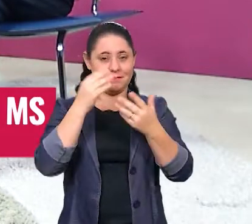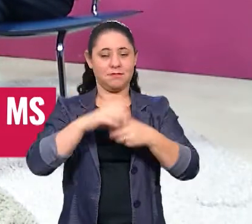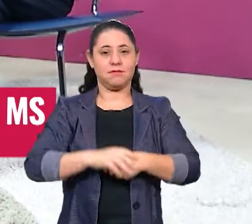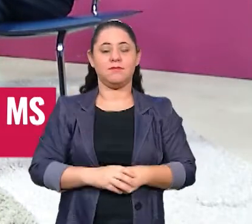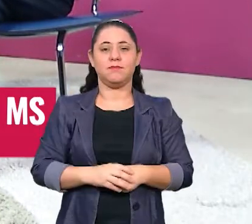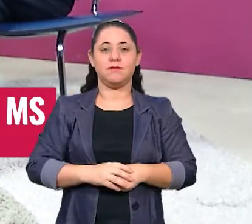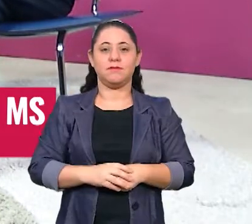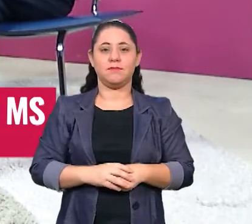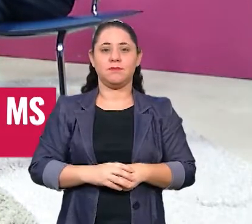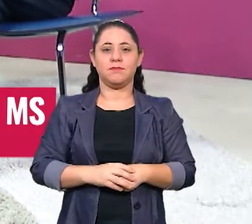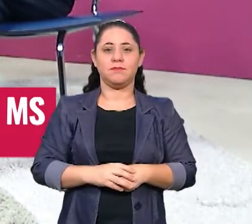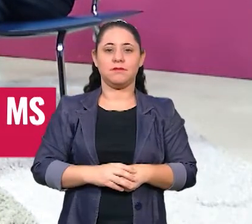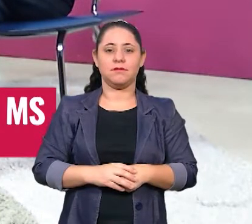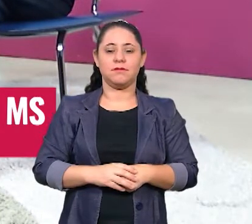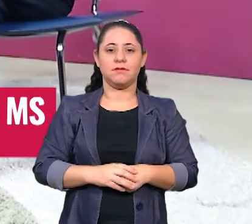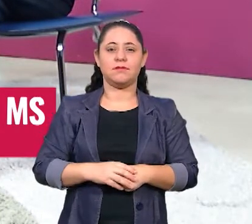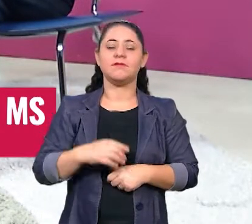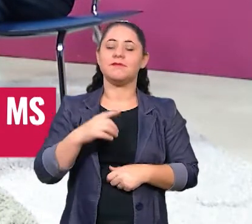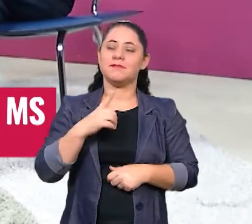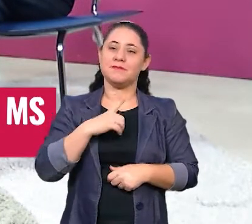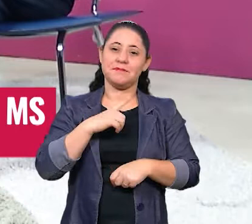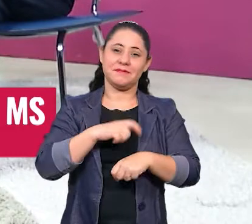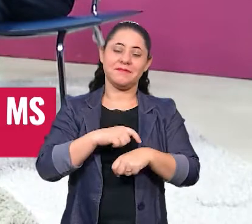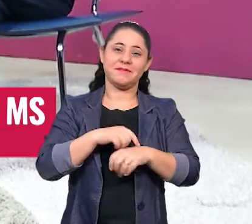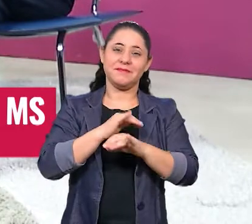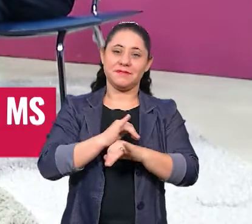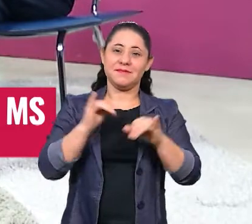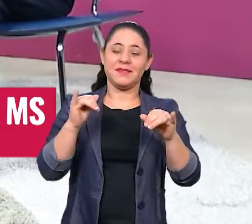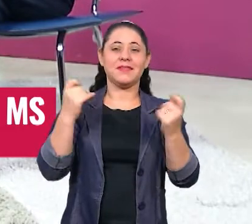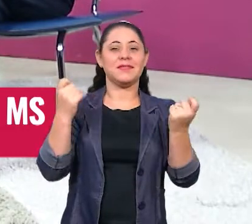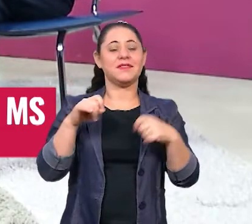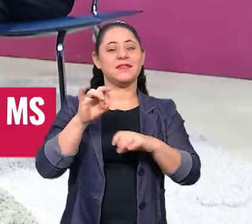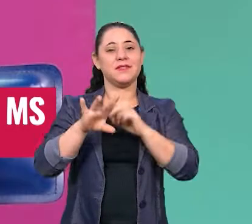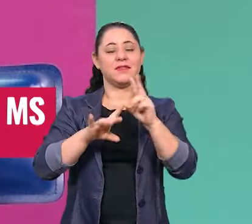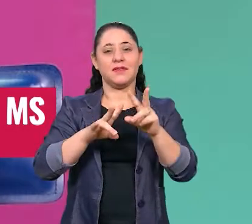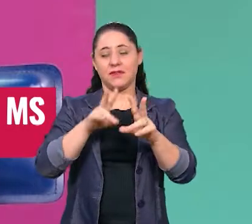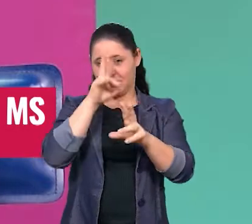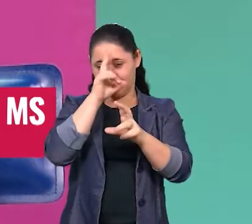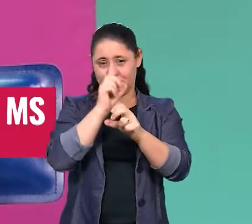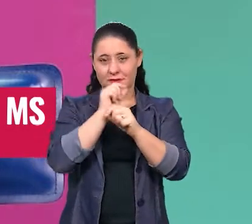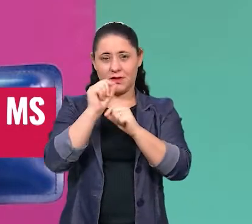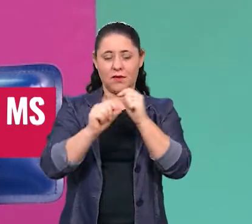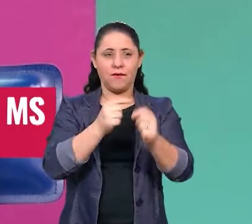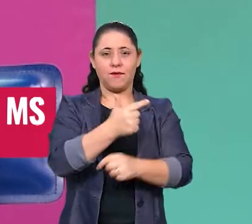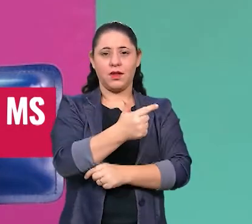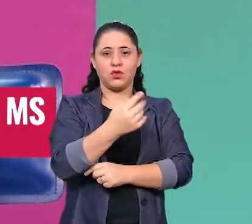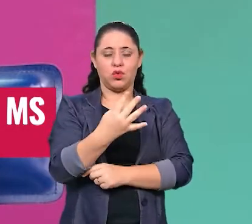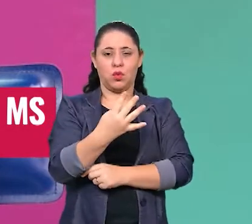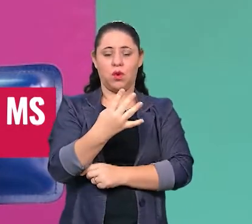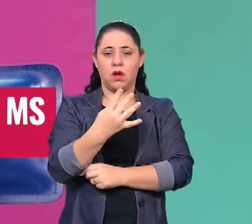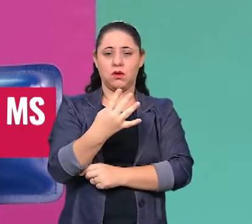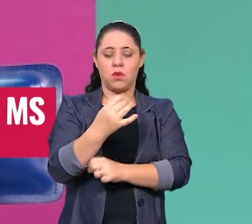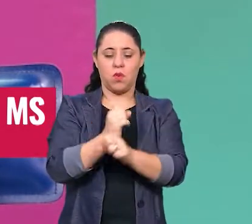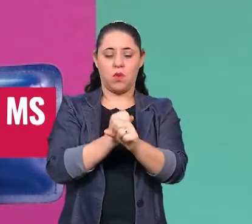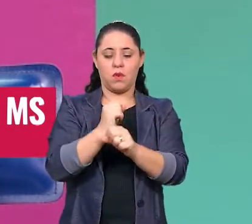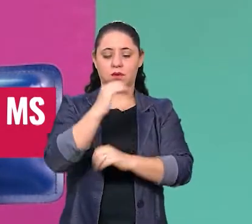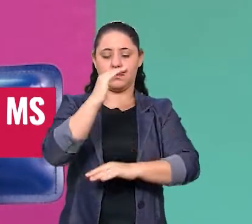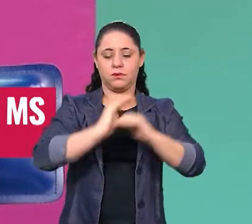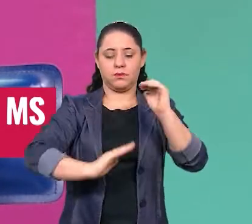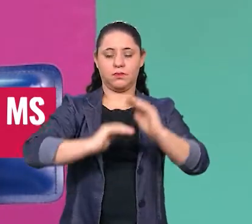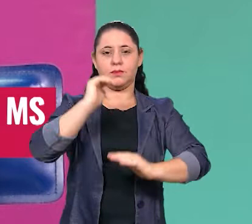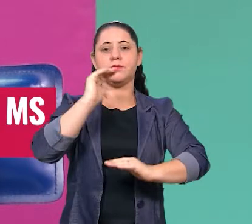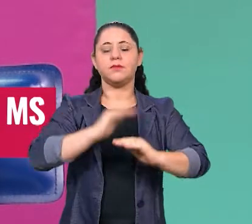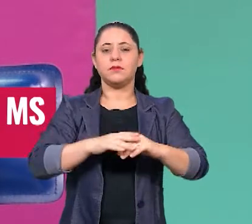cultural. Bom, acho que nós não temos tempo de programa para isso, mas eu vou fazer um recorte. Eu estou com 24 anos de